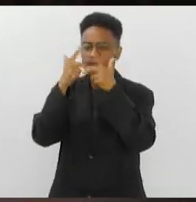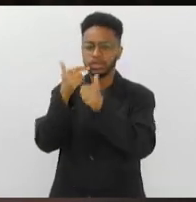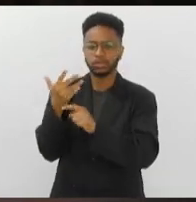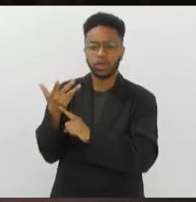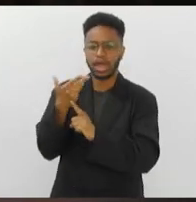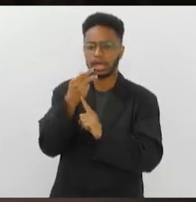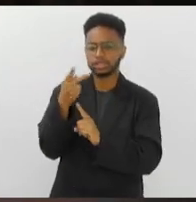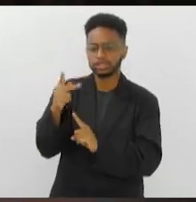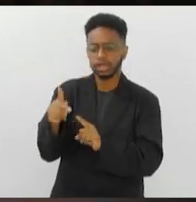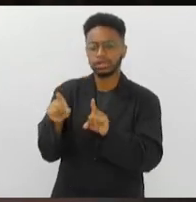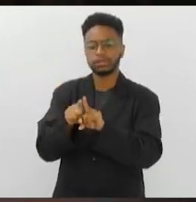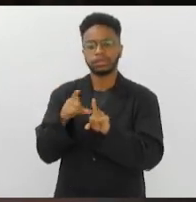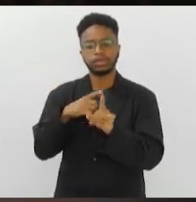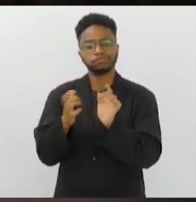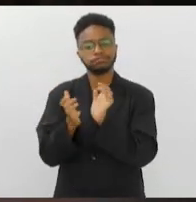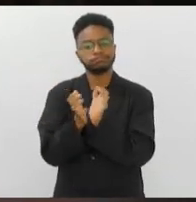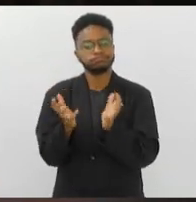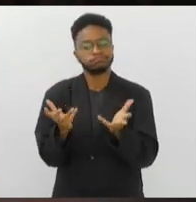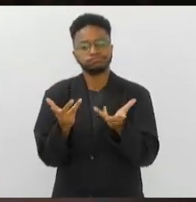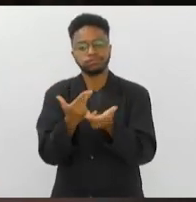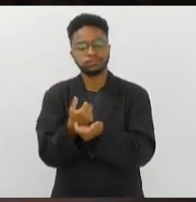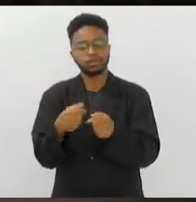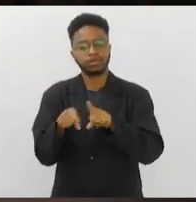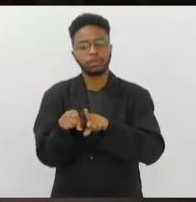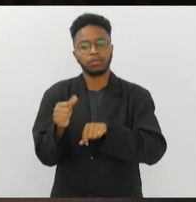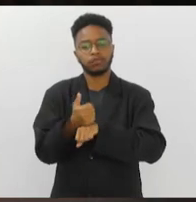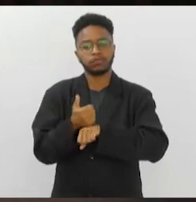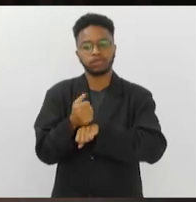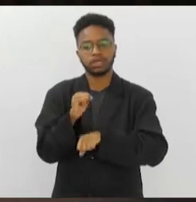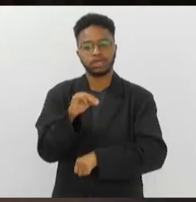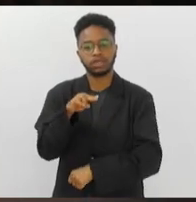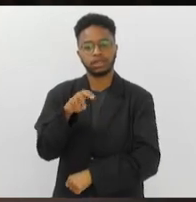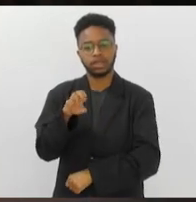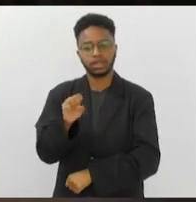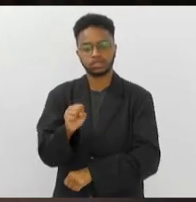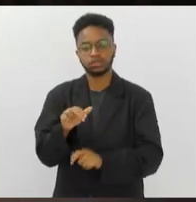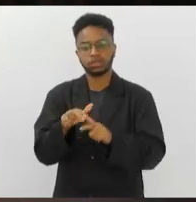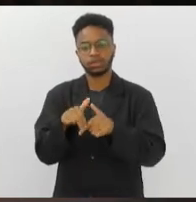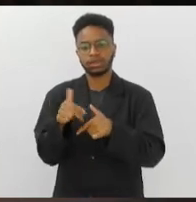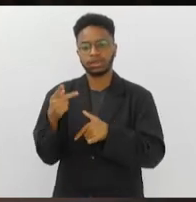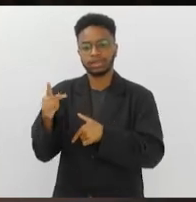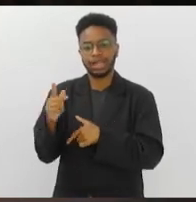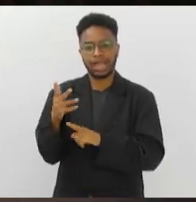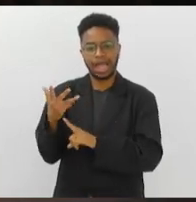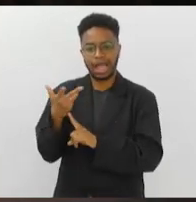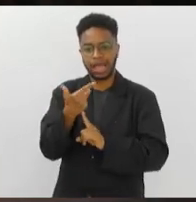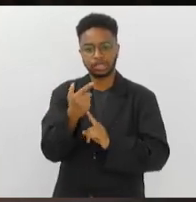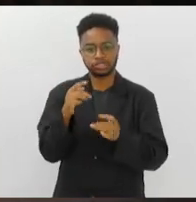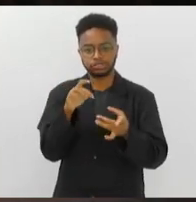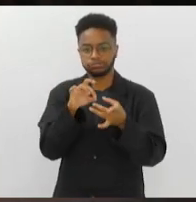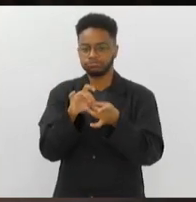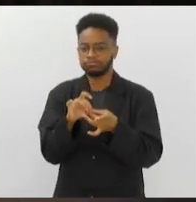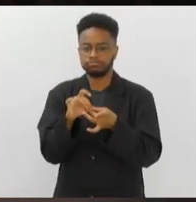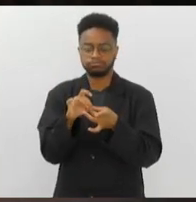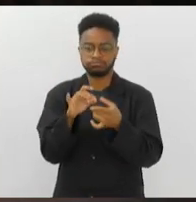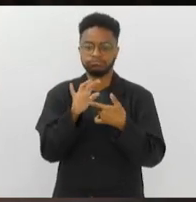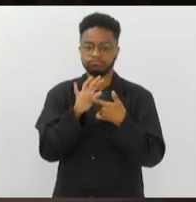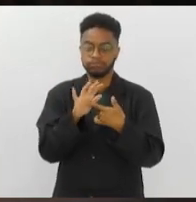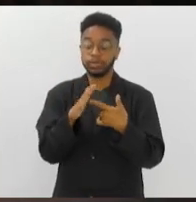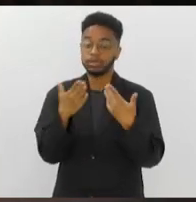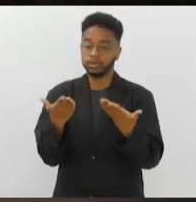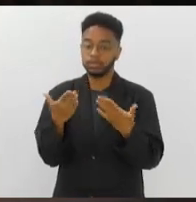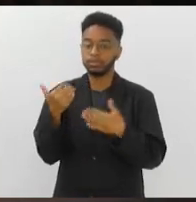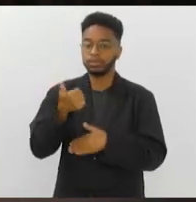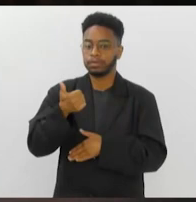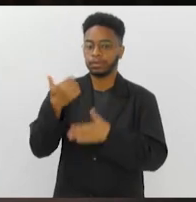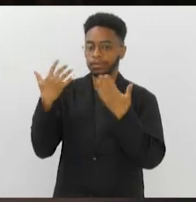muito potente, uma profissional Inês, que a arte dela pulsa dentro dela. Então, primeiro, é parabenizar o trabalho